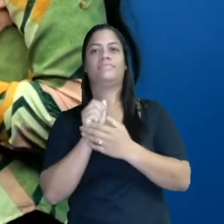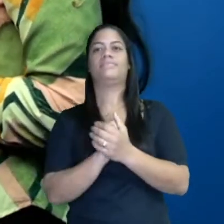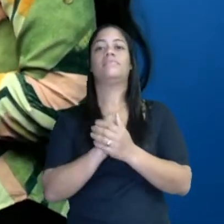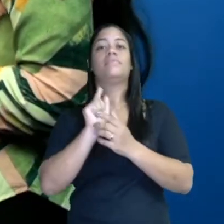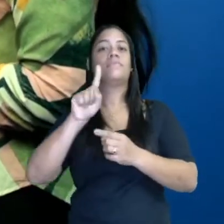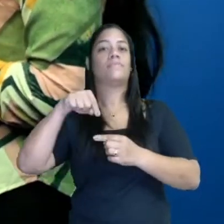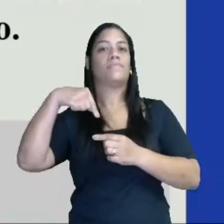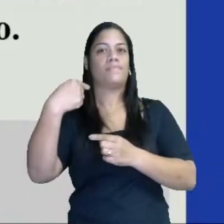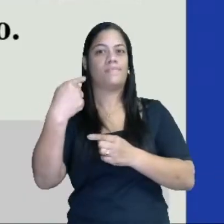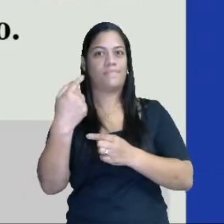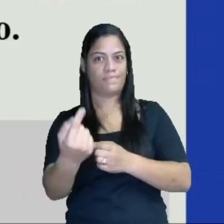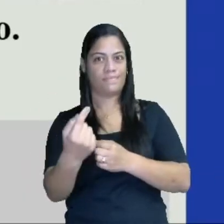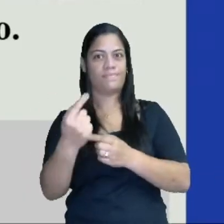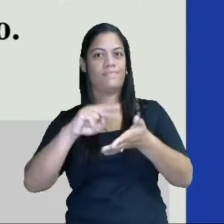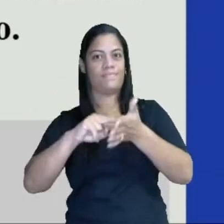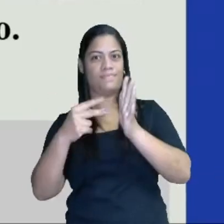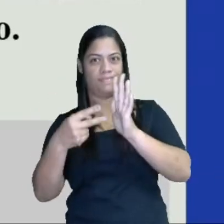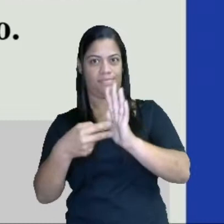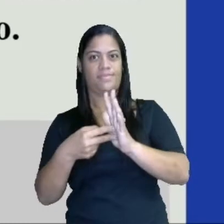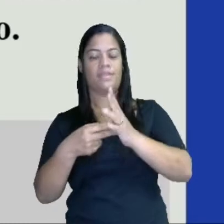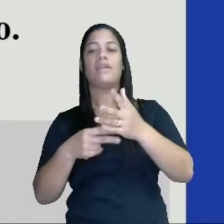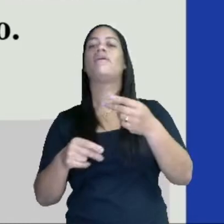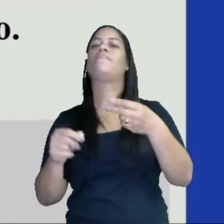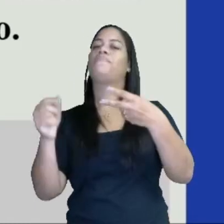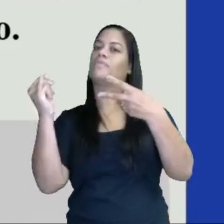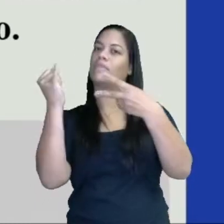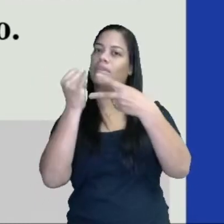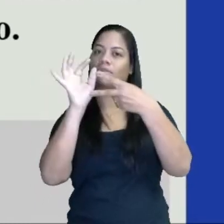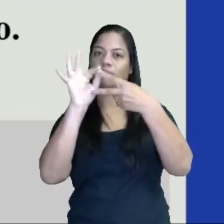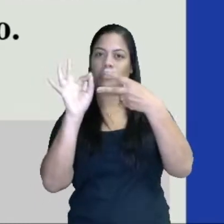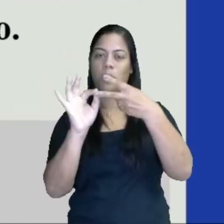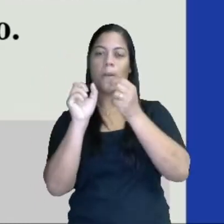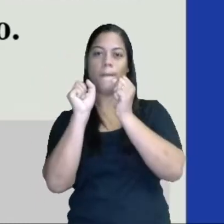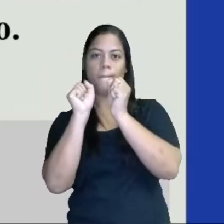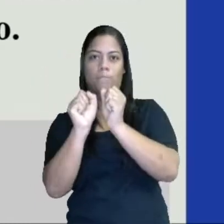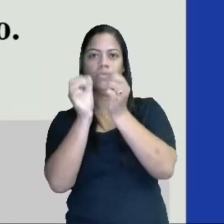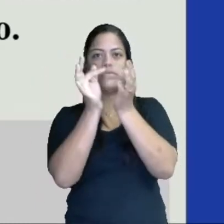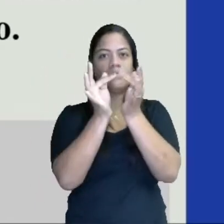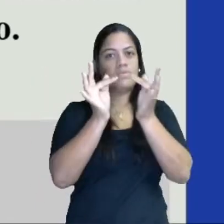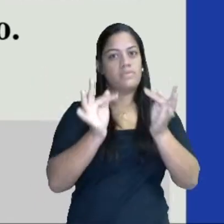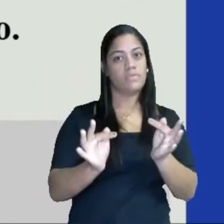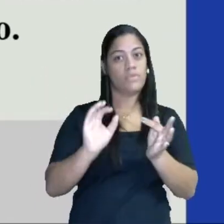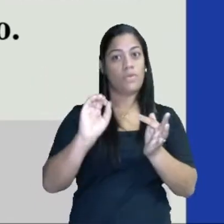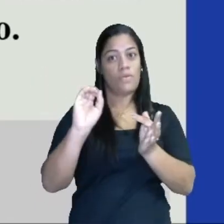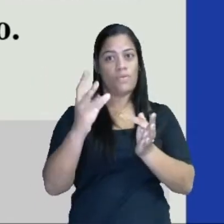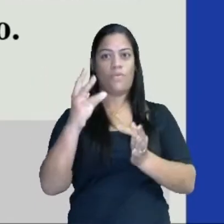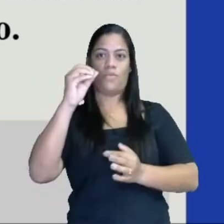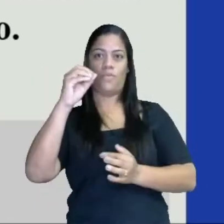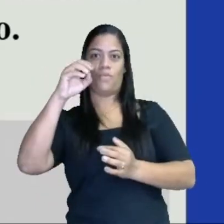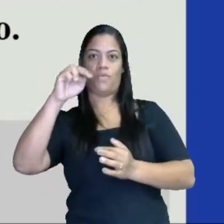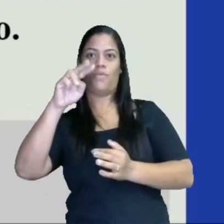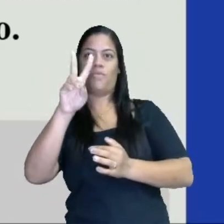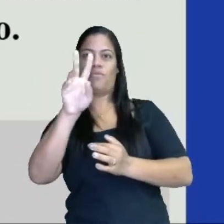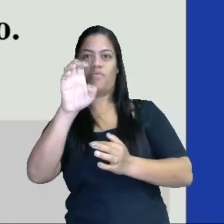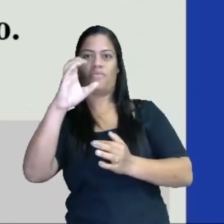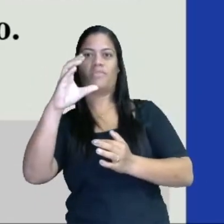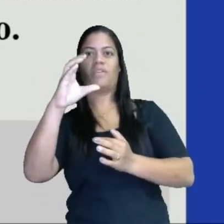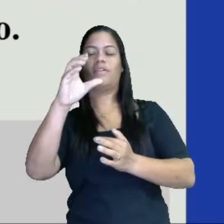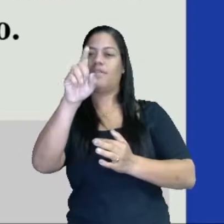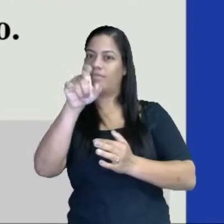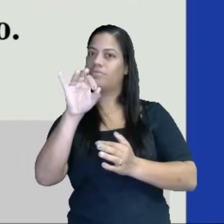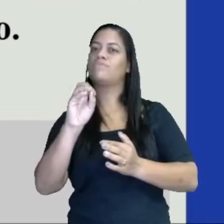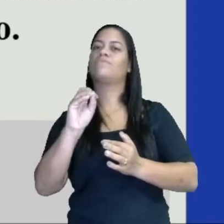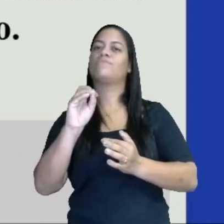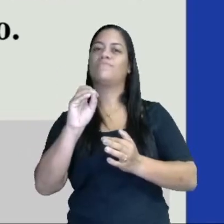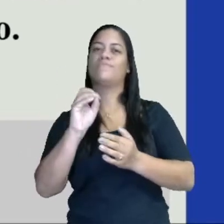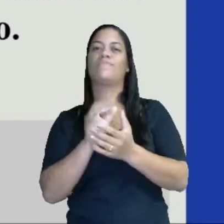nossa próxima definição. Os polígonos eles podem ser simples ou convexo. Os polígonos simples são aqueles que